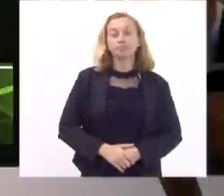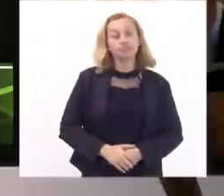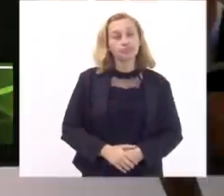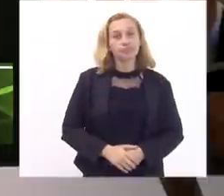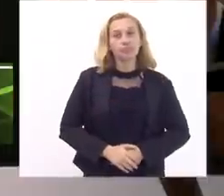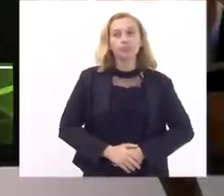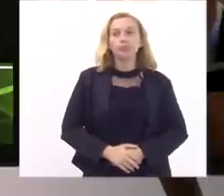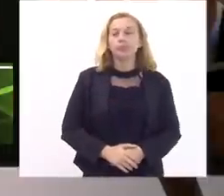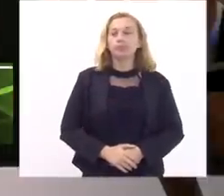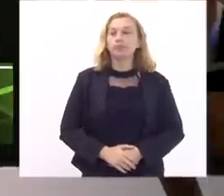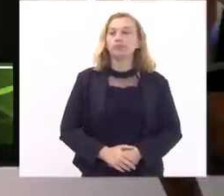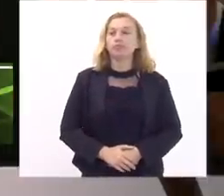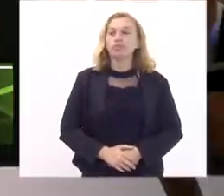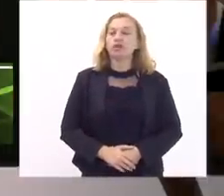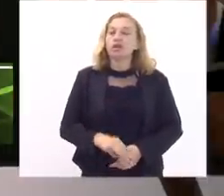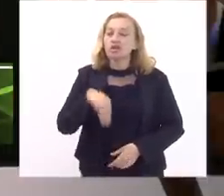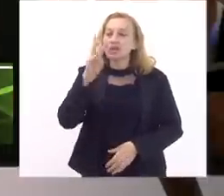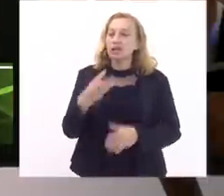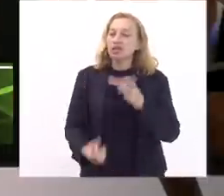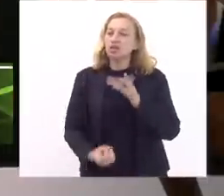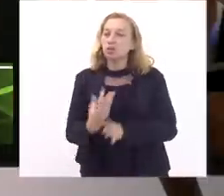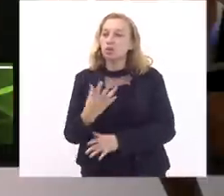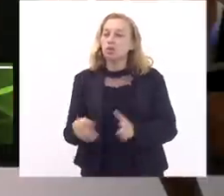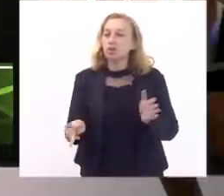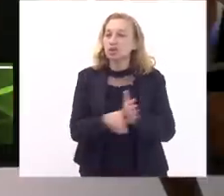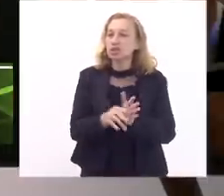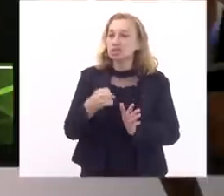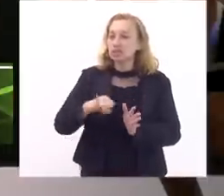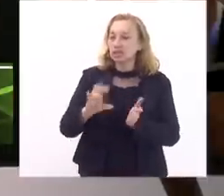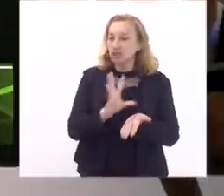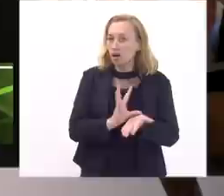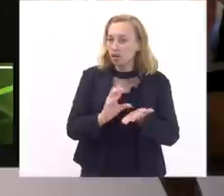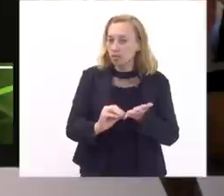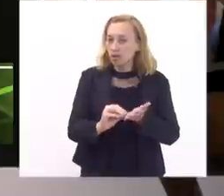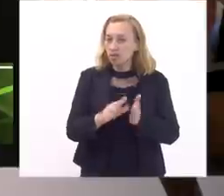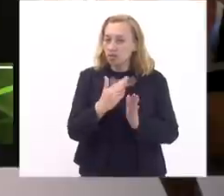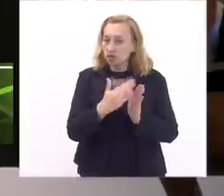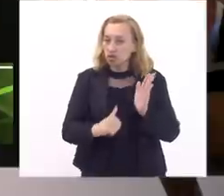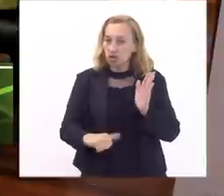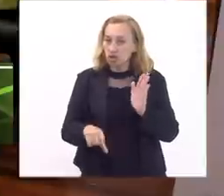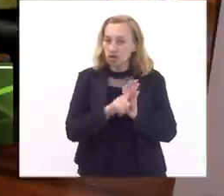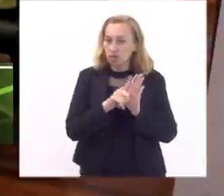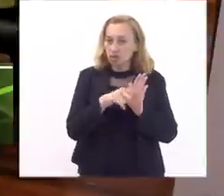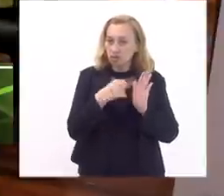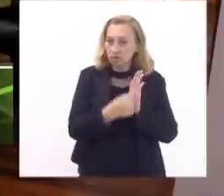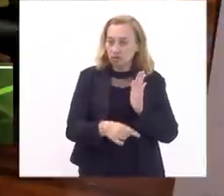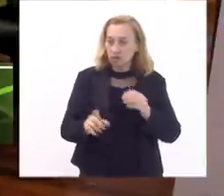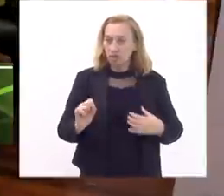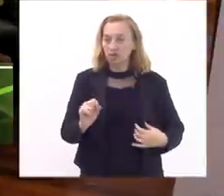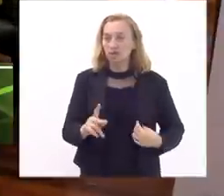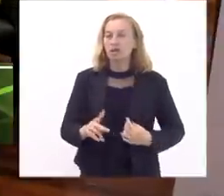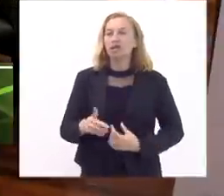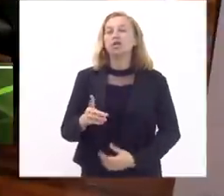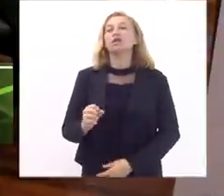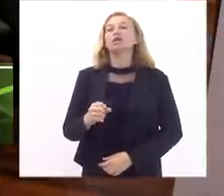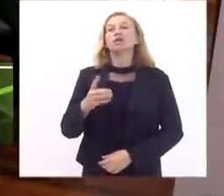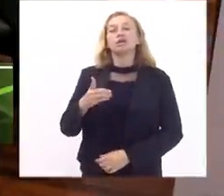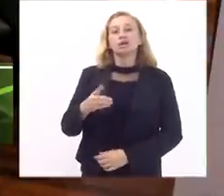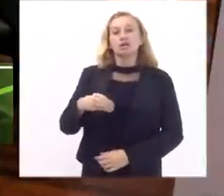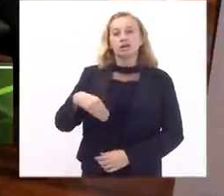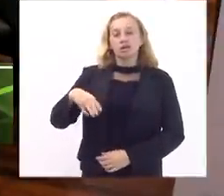talante do autor do projeto. Se for a pauta, estou votando pela derrubada do veto. Carlos Mink, ok.